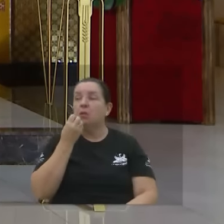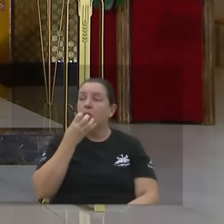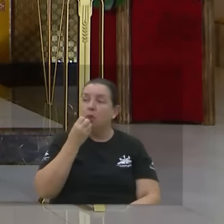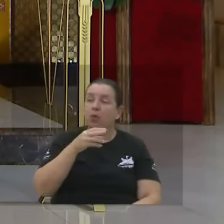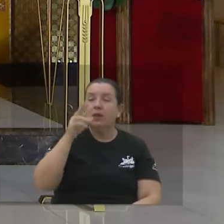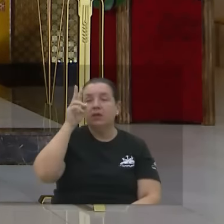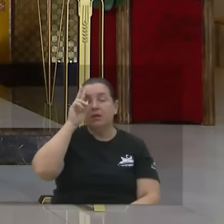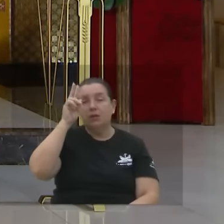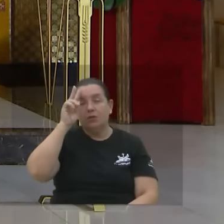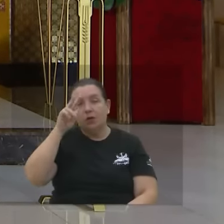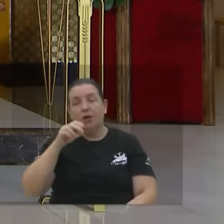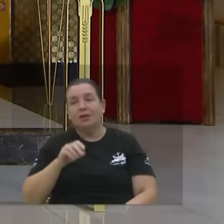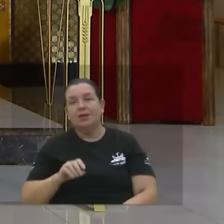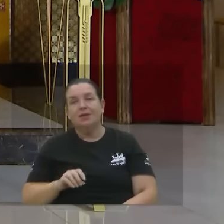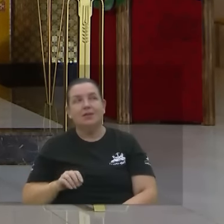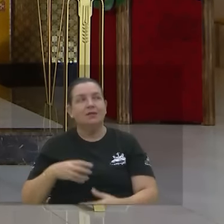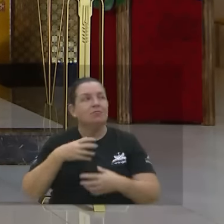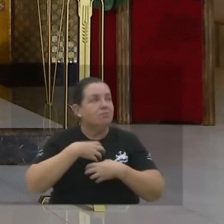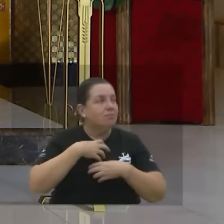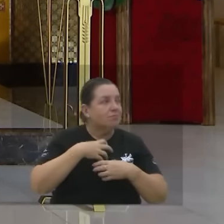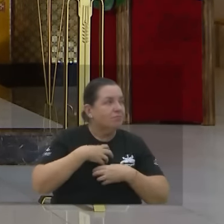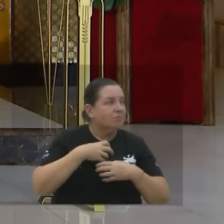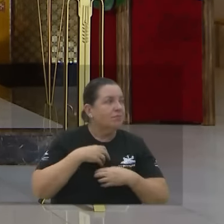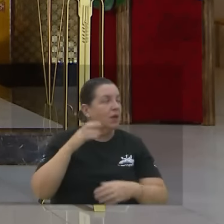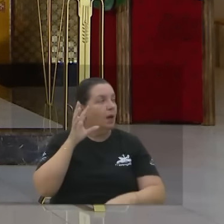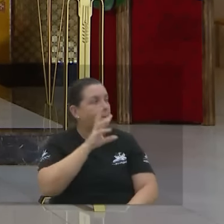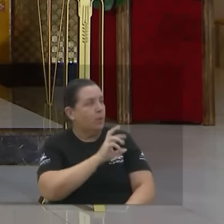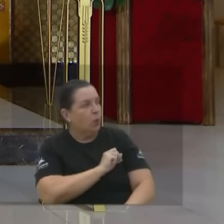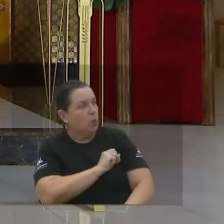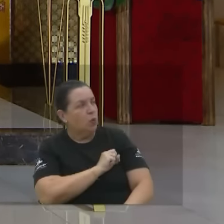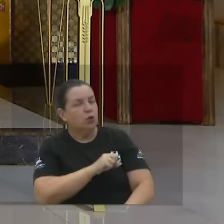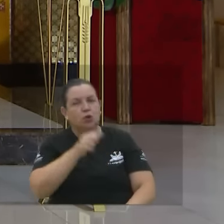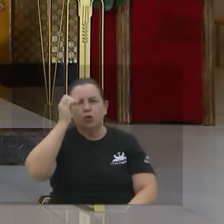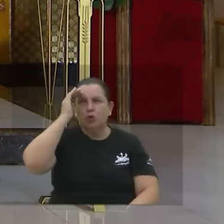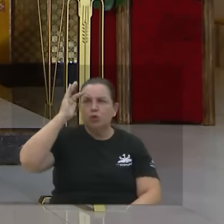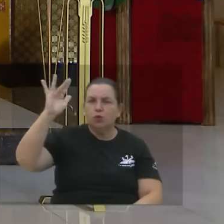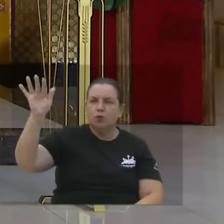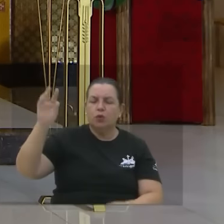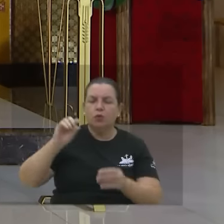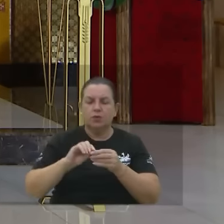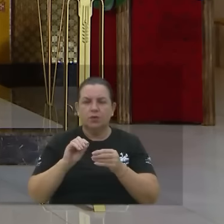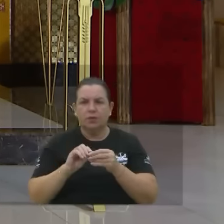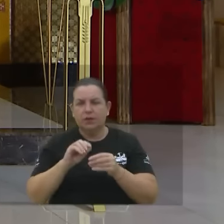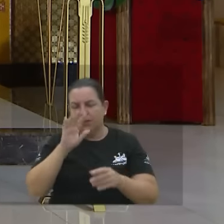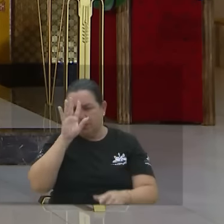histórias, expressões de amor, de sonhos realizados.